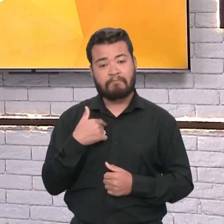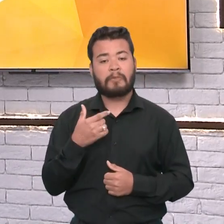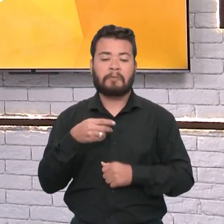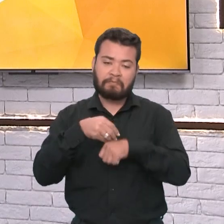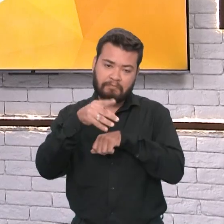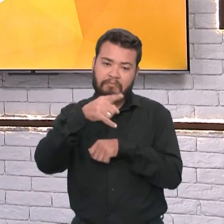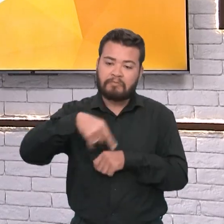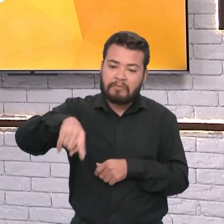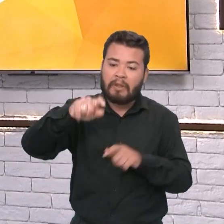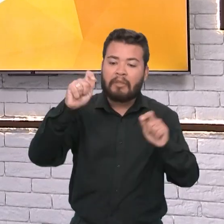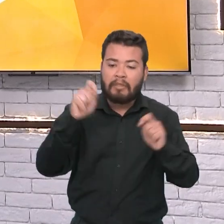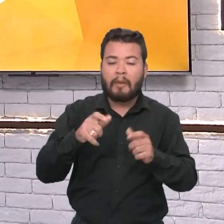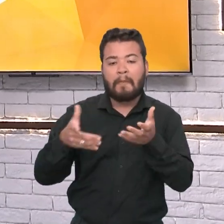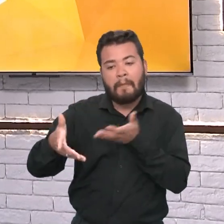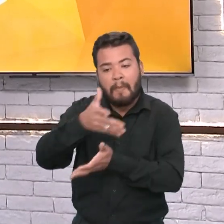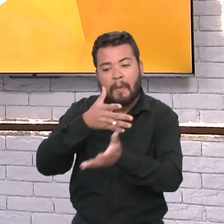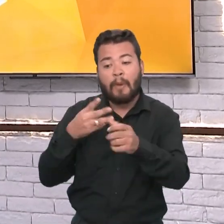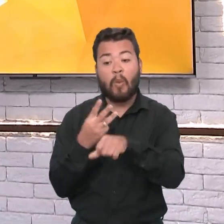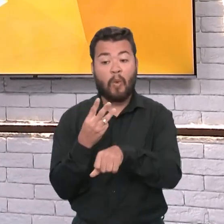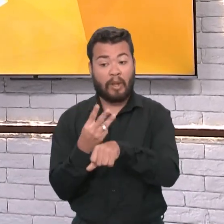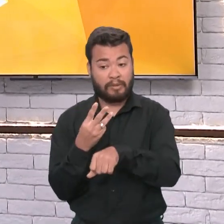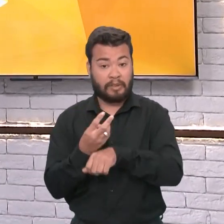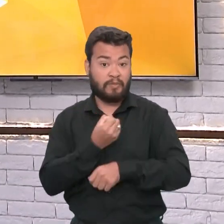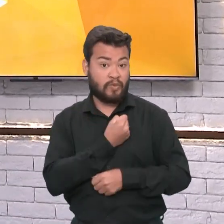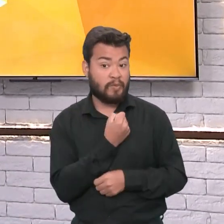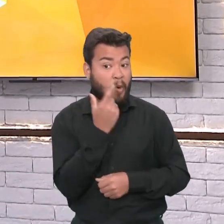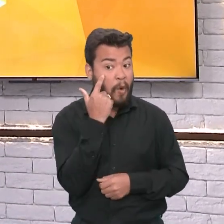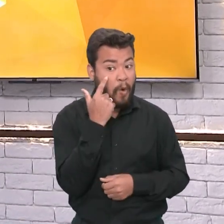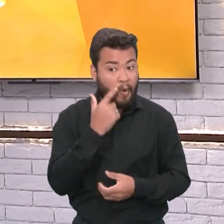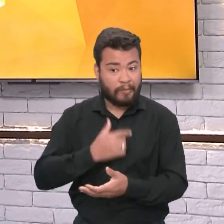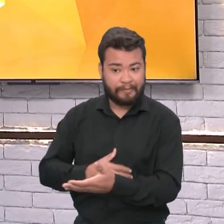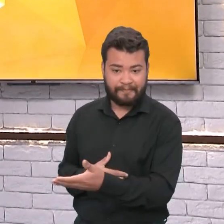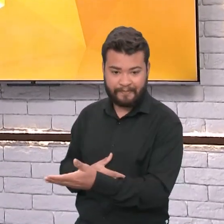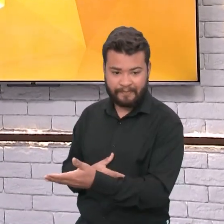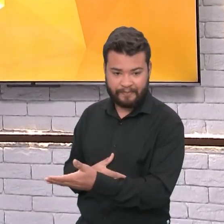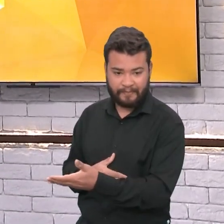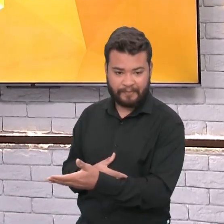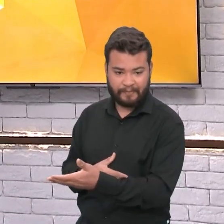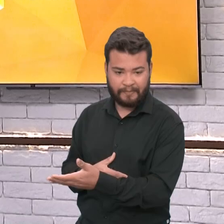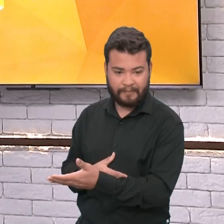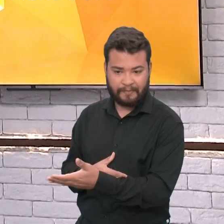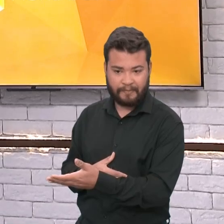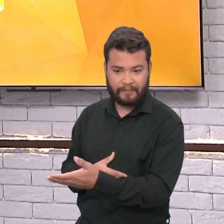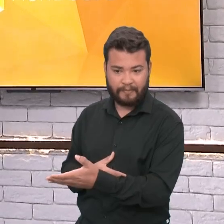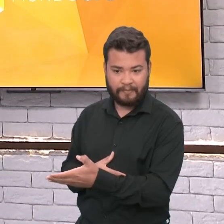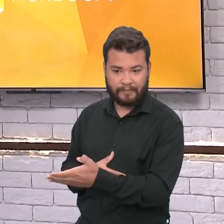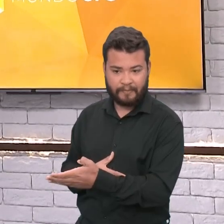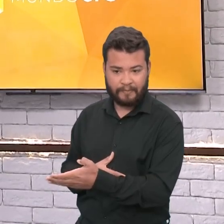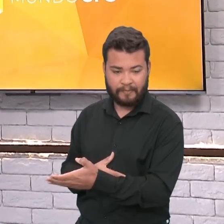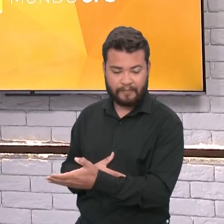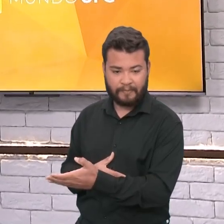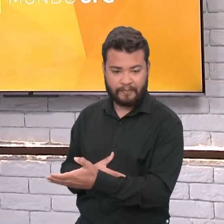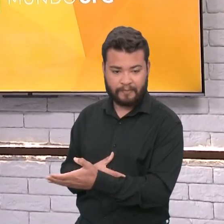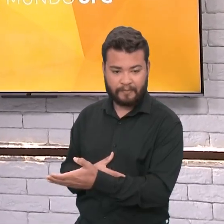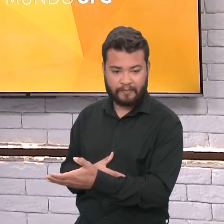com a gente por meio do nosso WhatsApp. É só mandar a sua mensagem aqui para o nosso WhatsApp, esse número que aparece aqui embaixo da sua